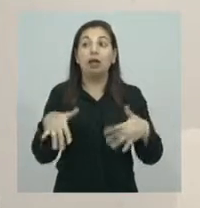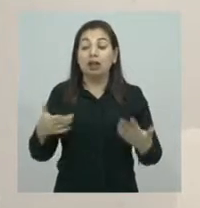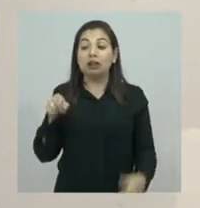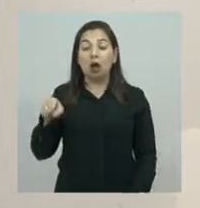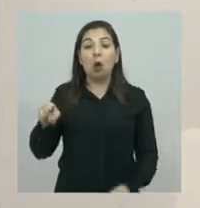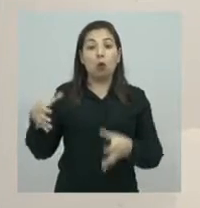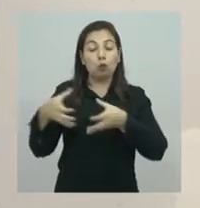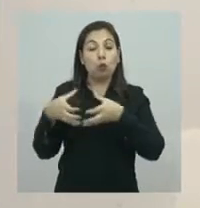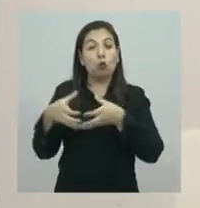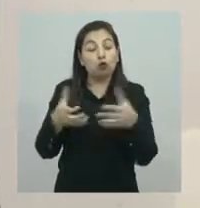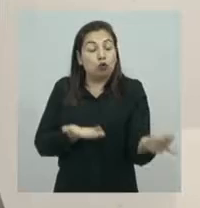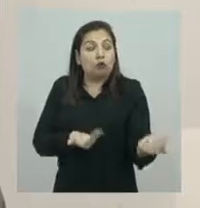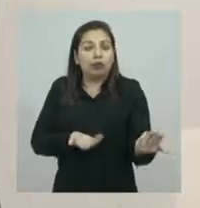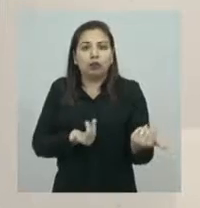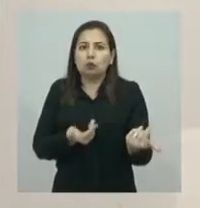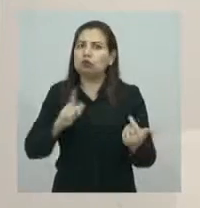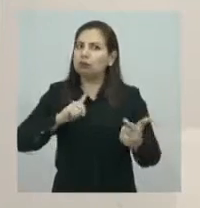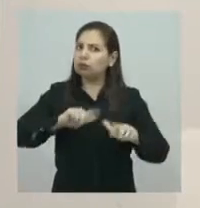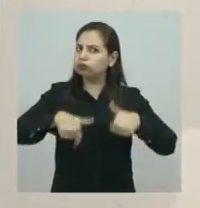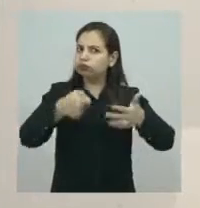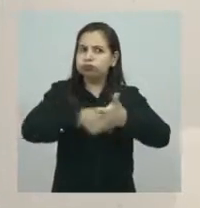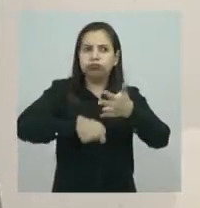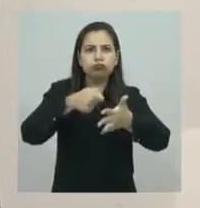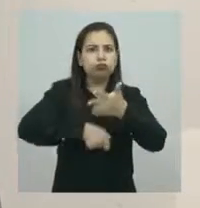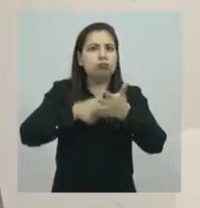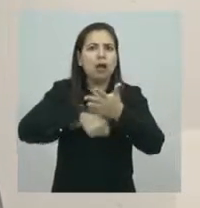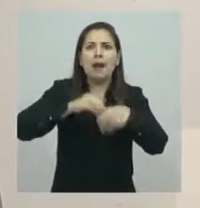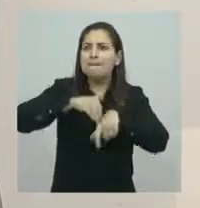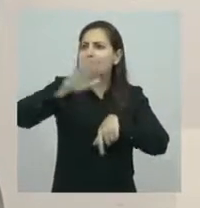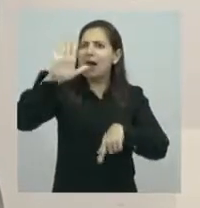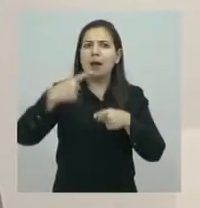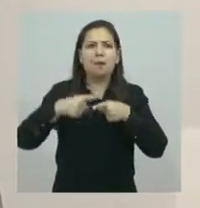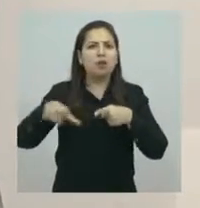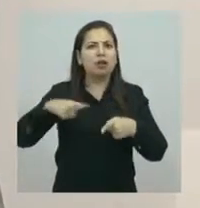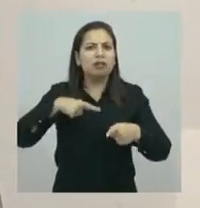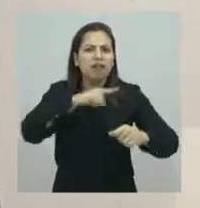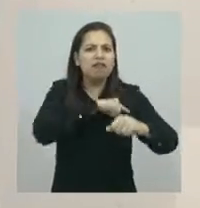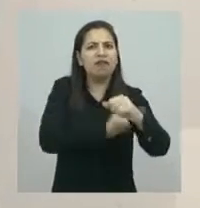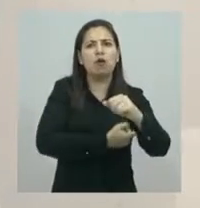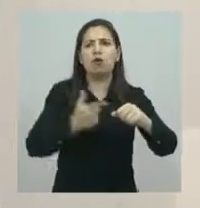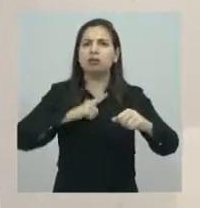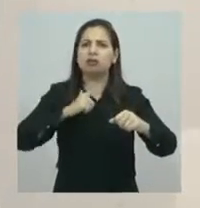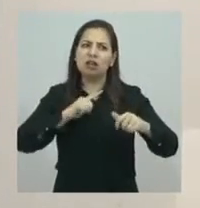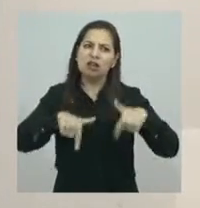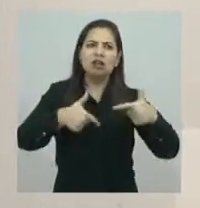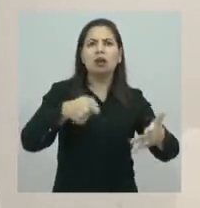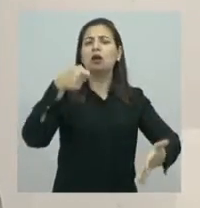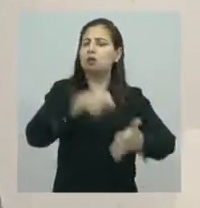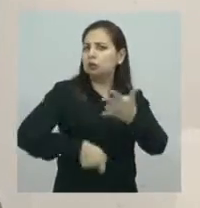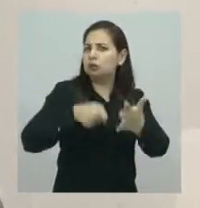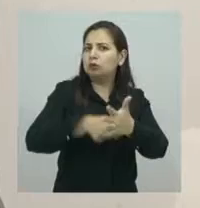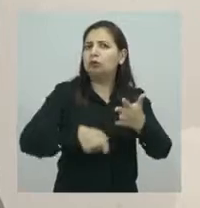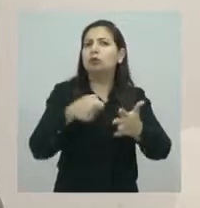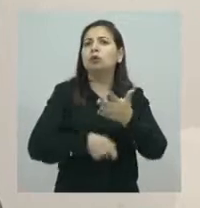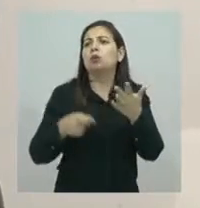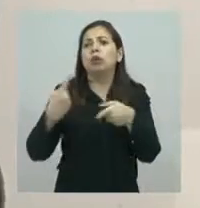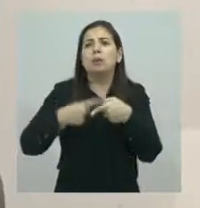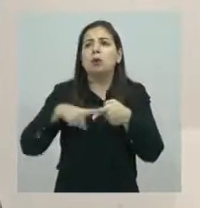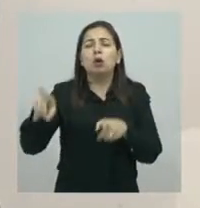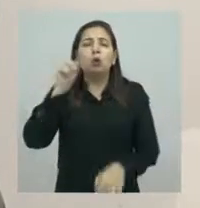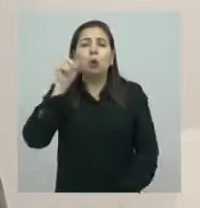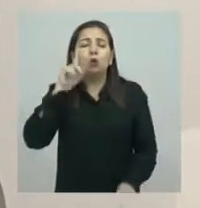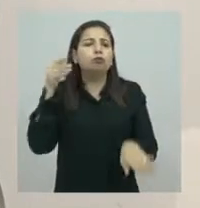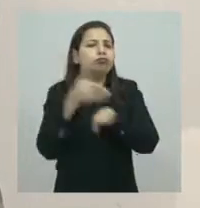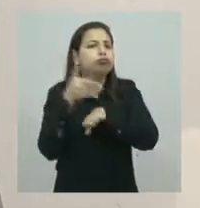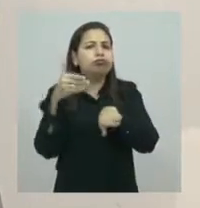mais aguerrida porque ela tem mais força, então ela briga, ela luta, ela vai lá, ela está no dia a dia. E às vezes essas pessoas que já